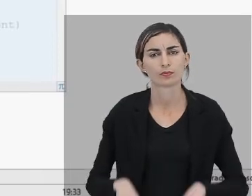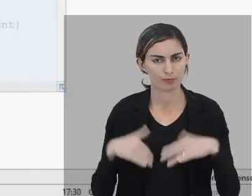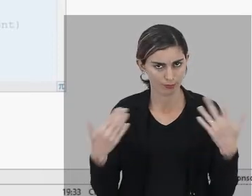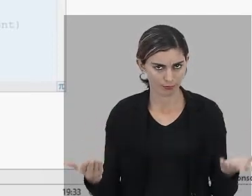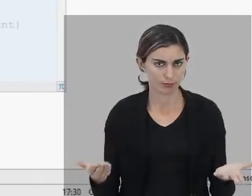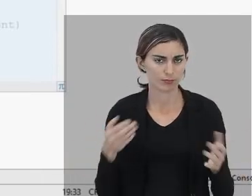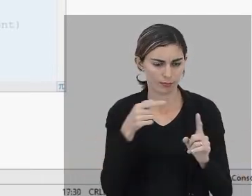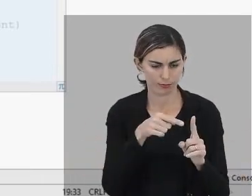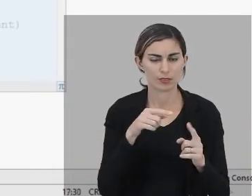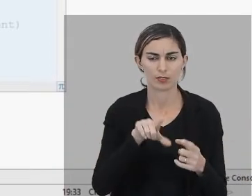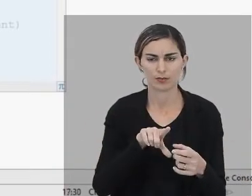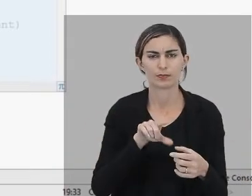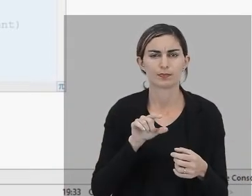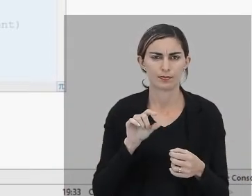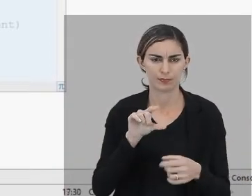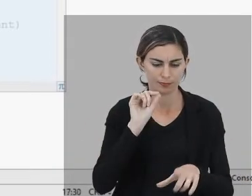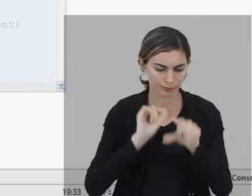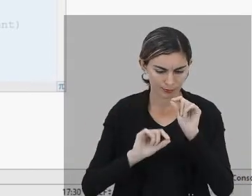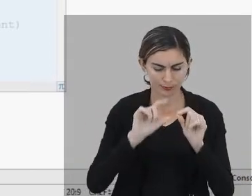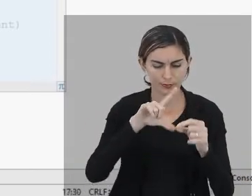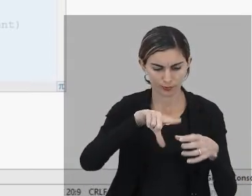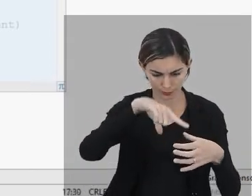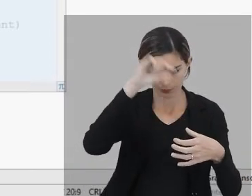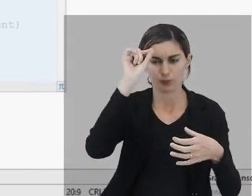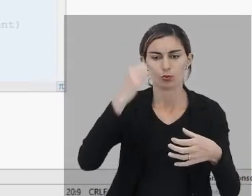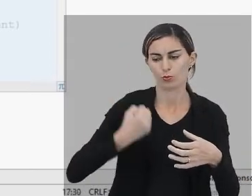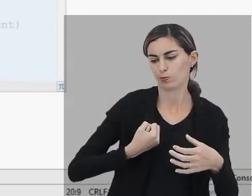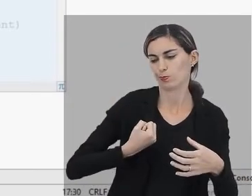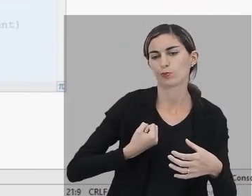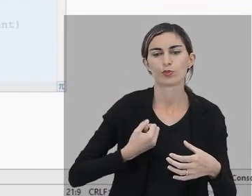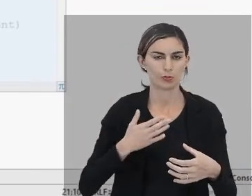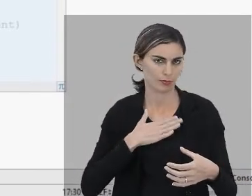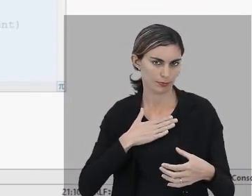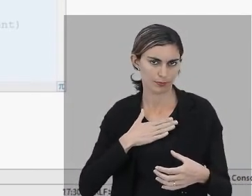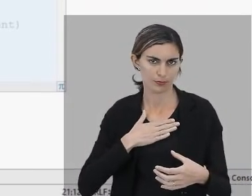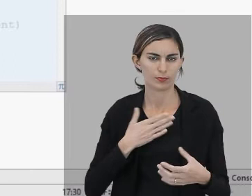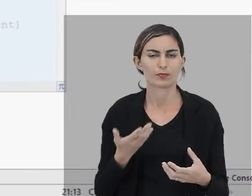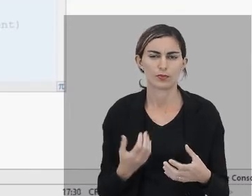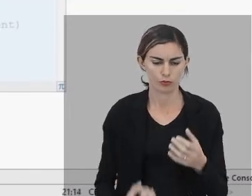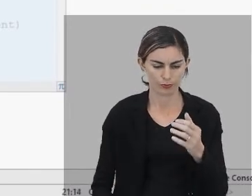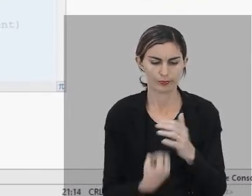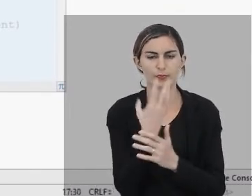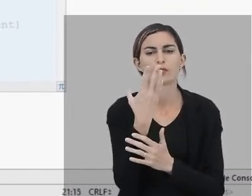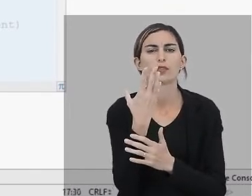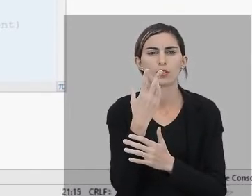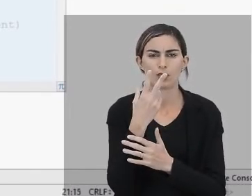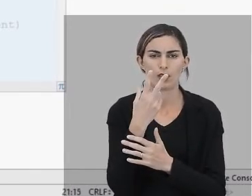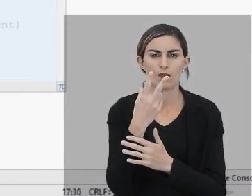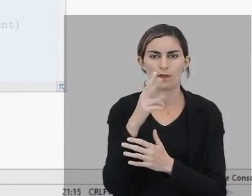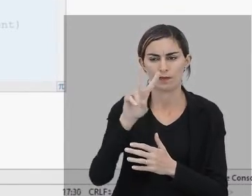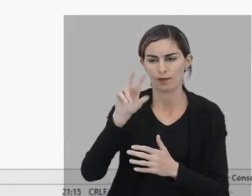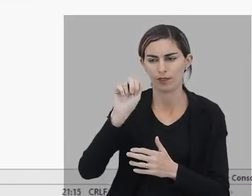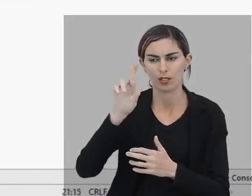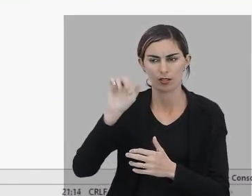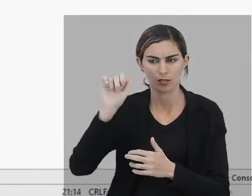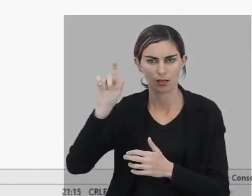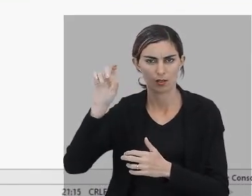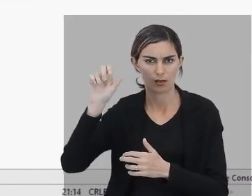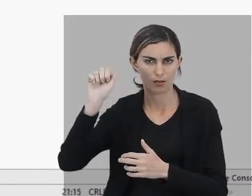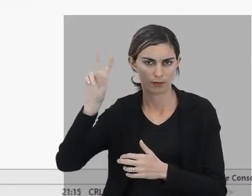Então, esse objeto R ele vai sortear números para mim. Eu vou criar aqui a variável